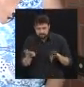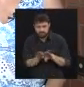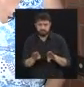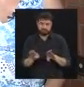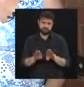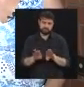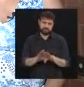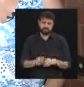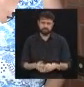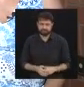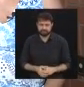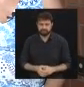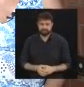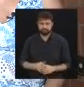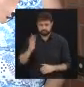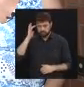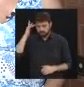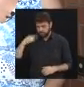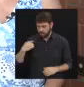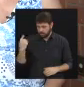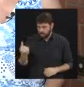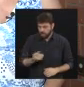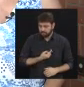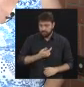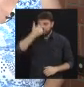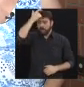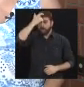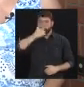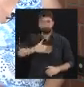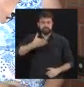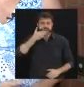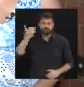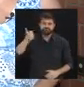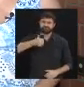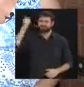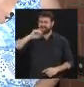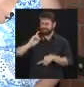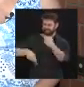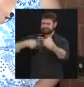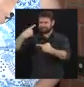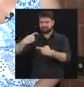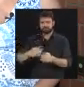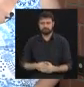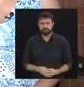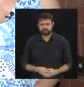né? E eu acho que nós nos tornamos pessoas assim melhores com isso,